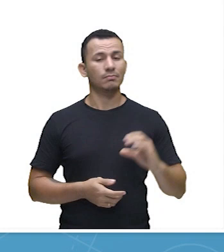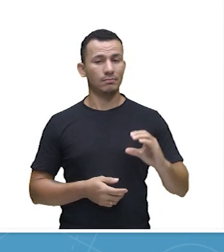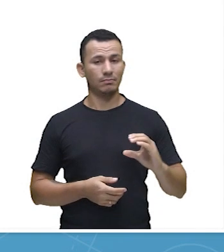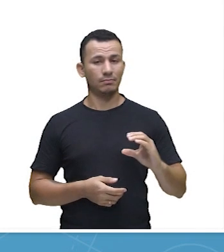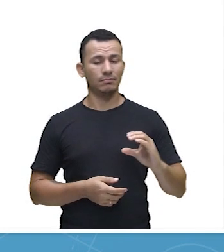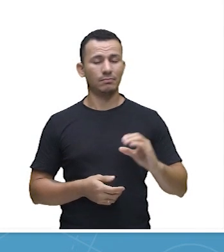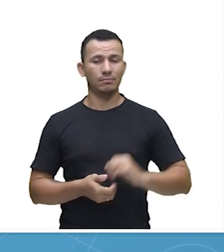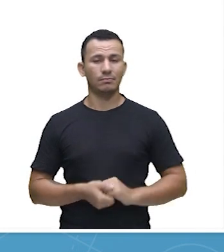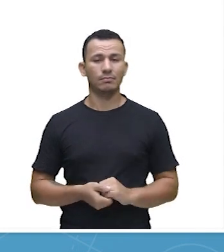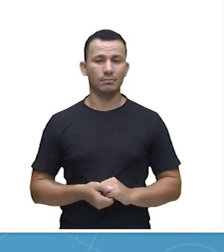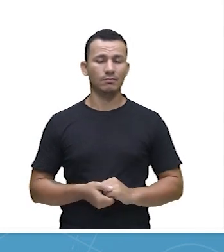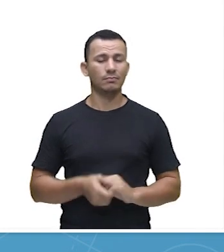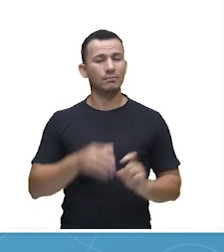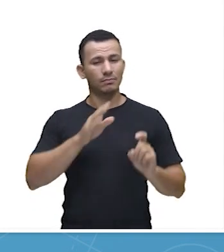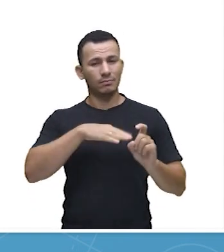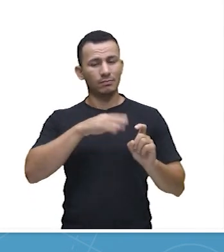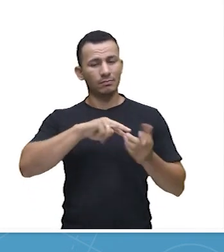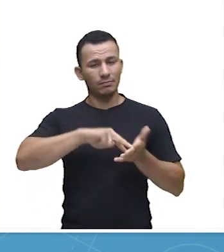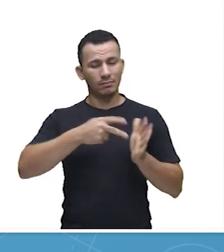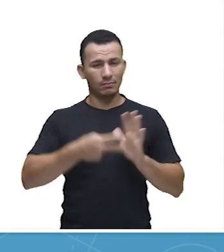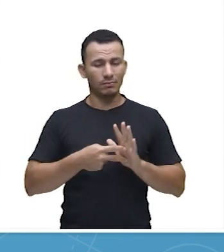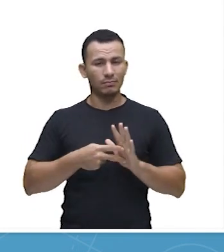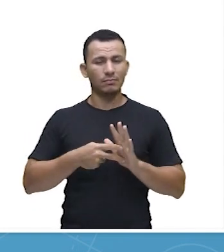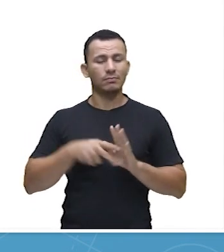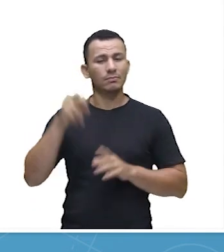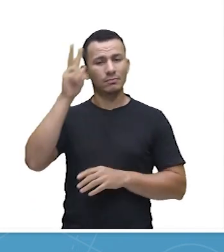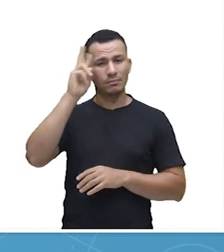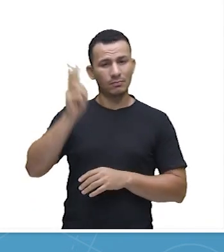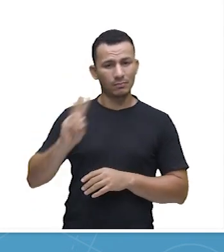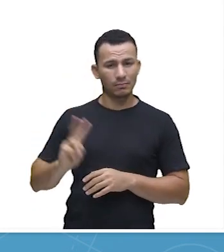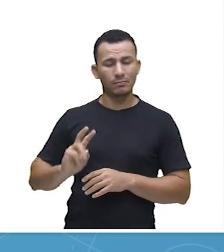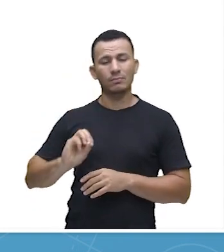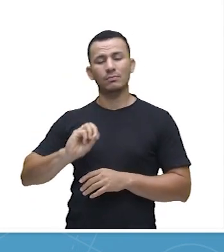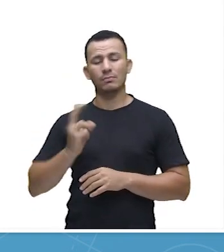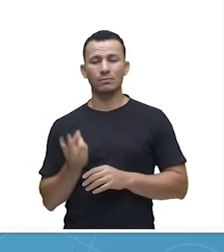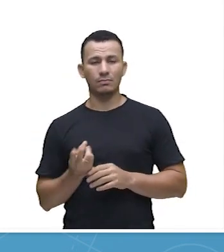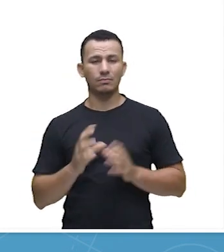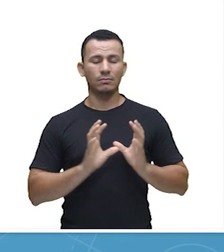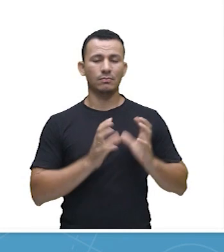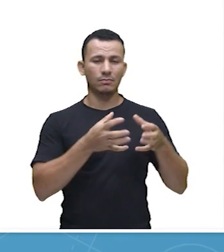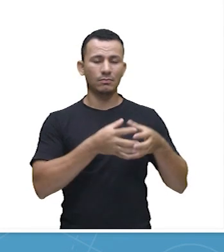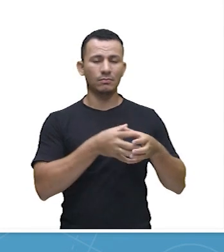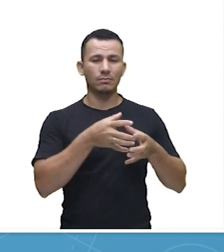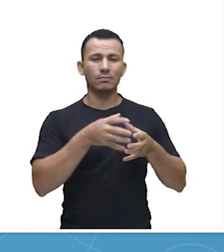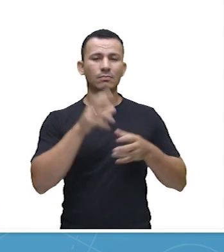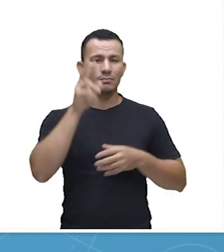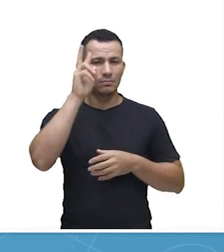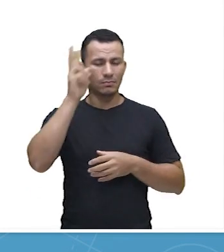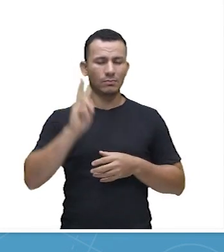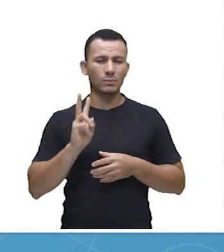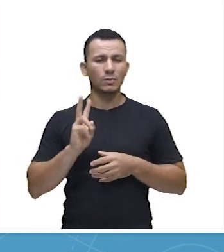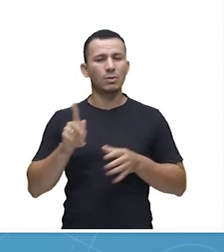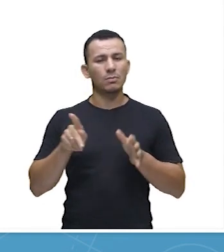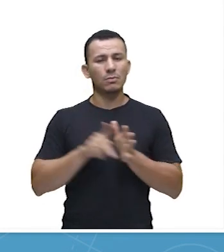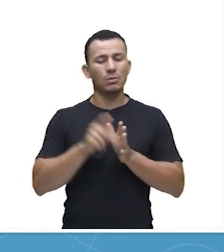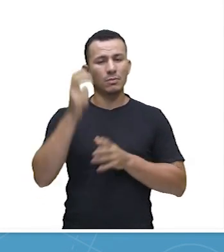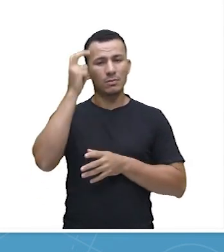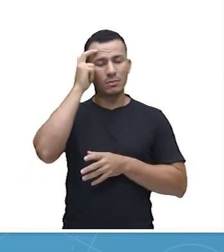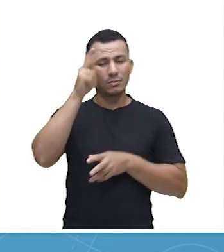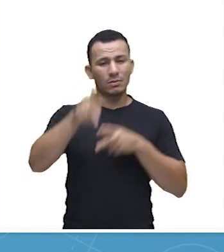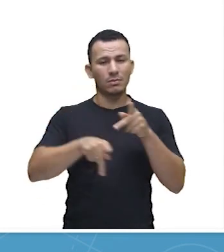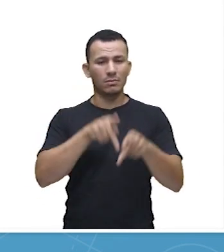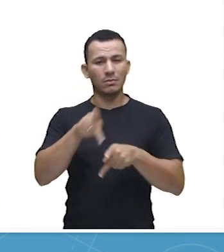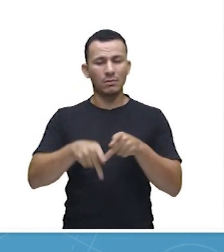C. Mito quer dizer história ou conjunto de histórias que fazem parte da cultura de um povo e tentam